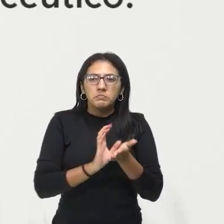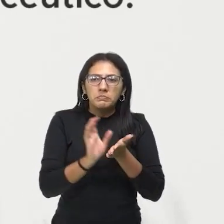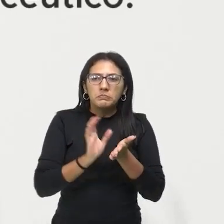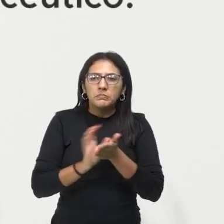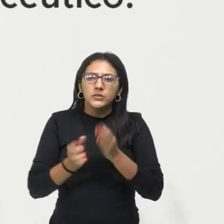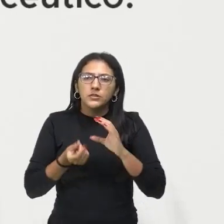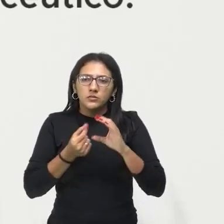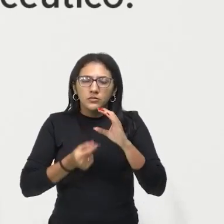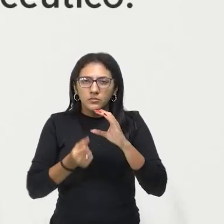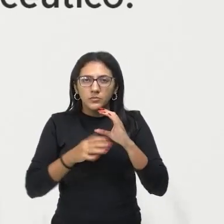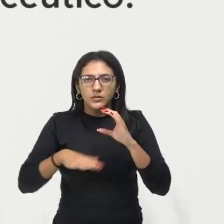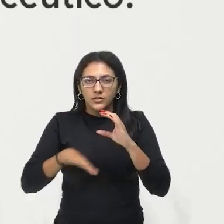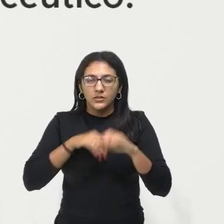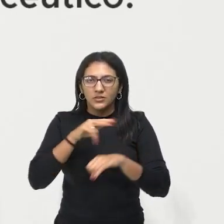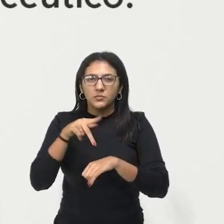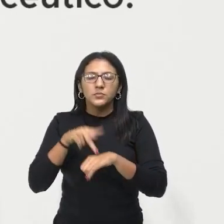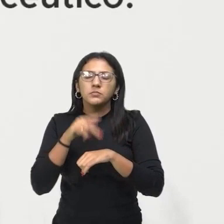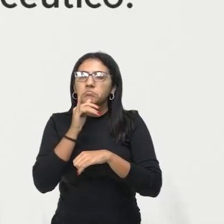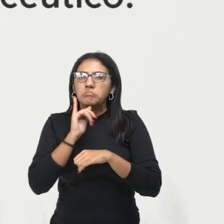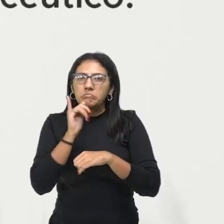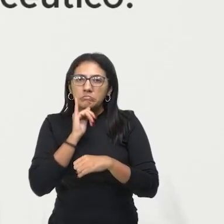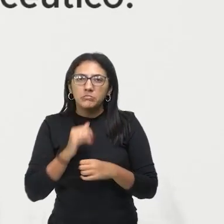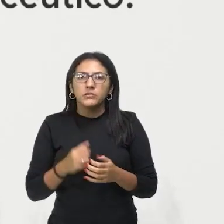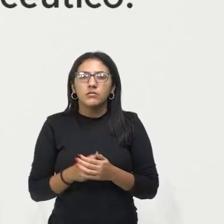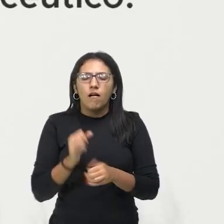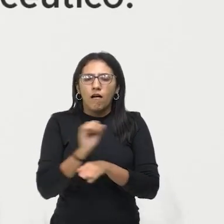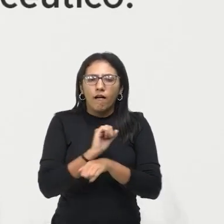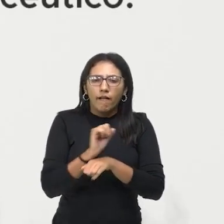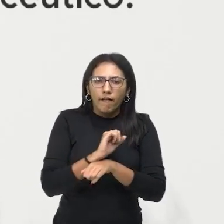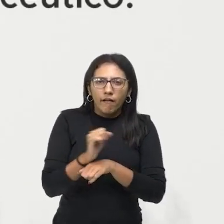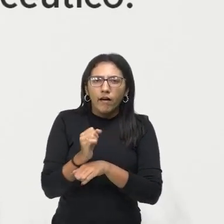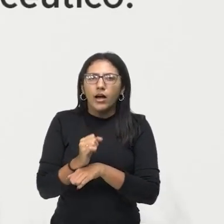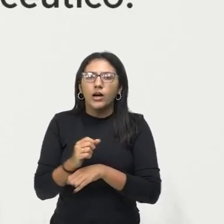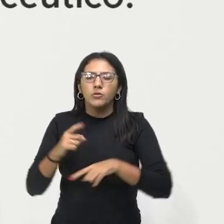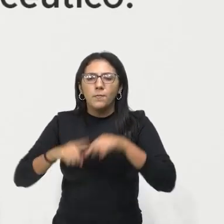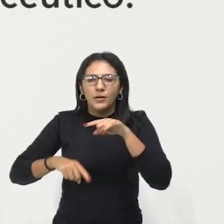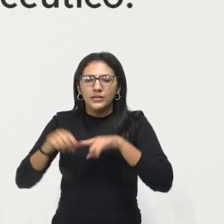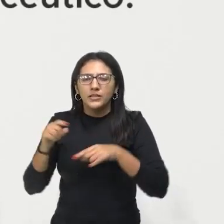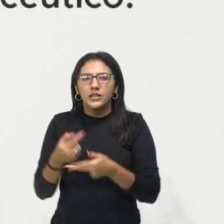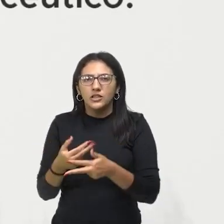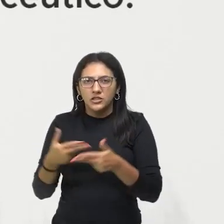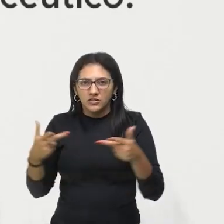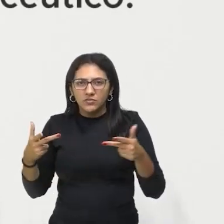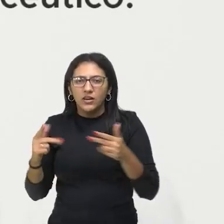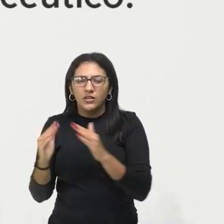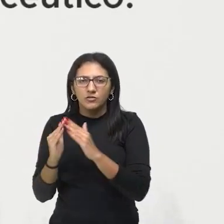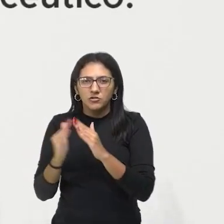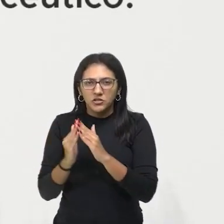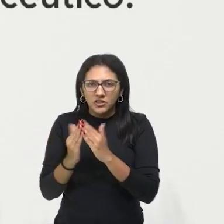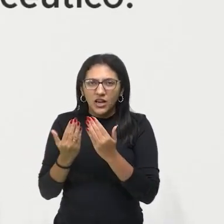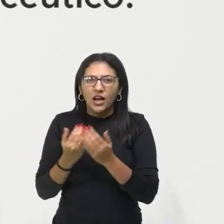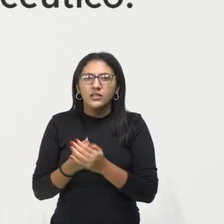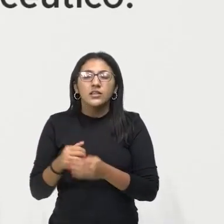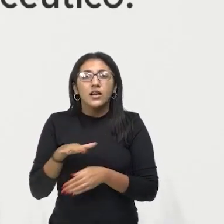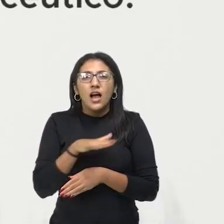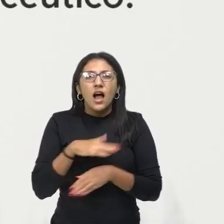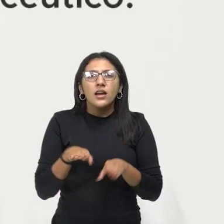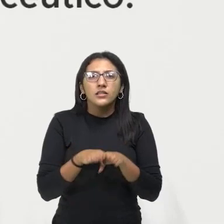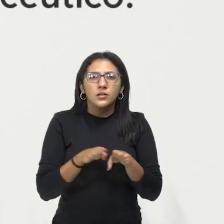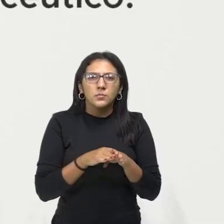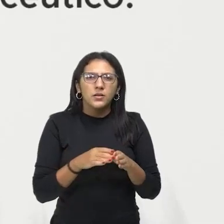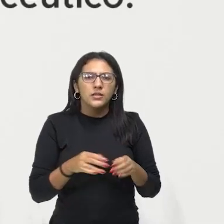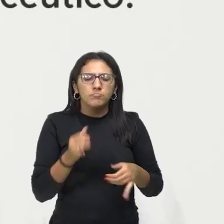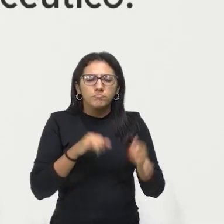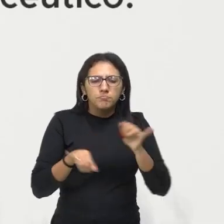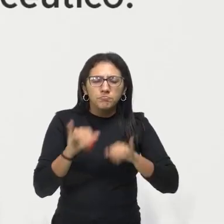novos setores industriais, como automóveis, eletrodomésticos, máquinas, equipamentos, químico-farmacêutico.